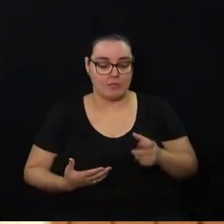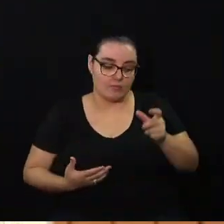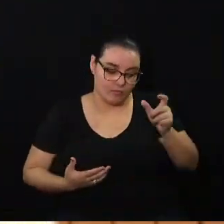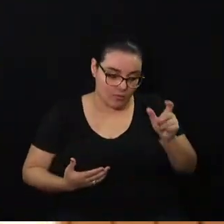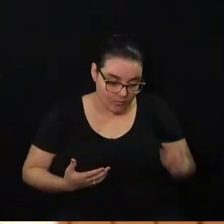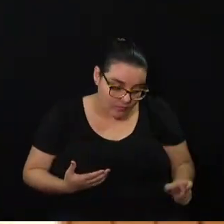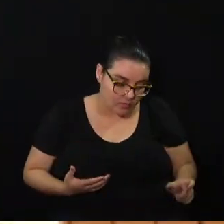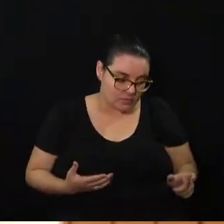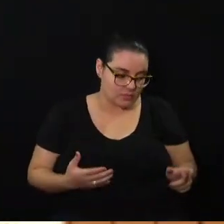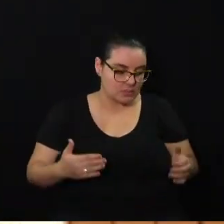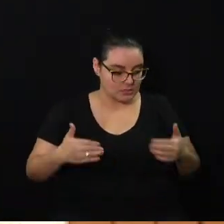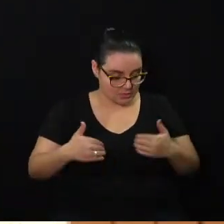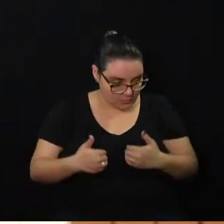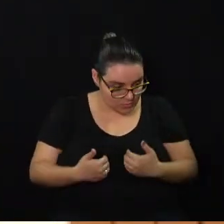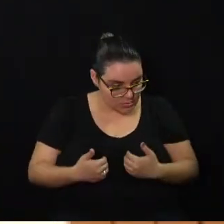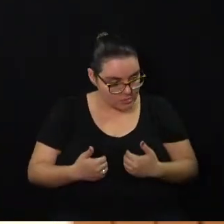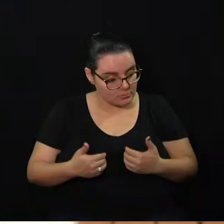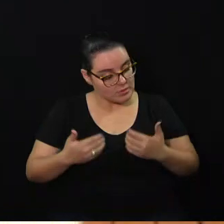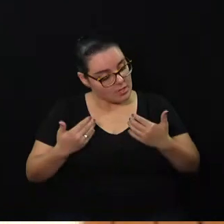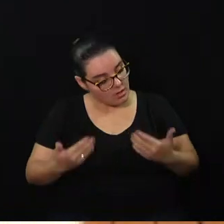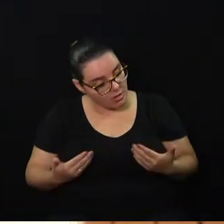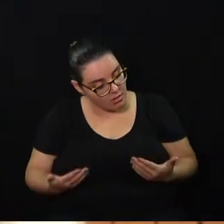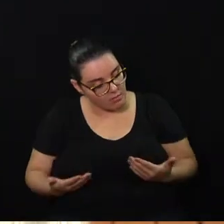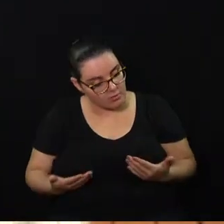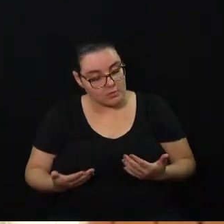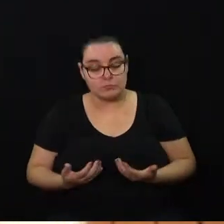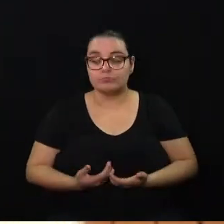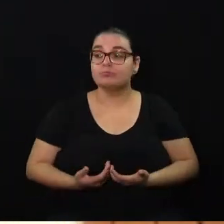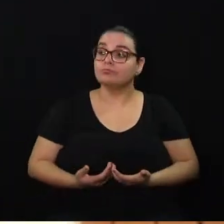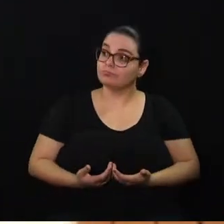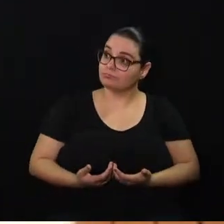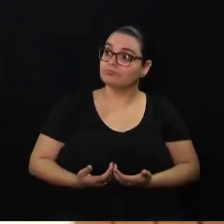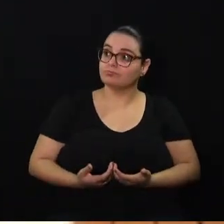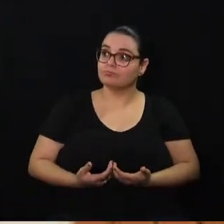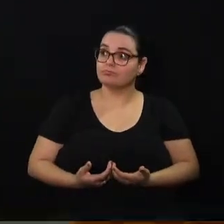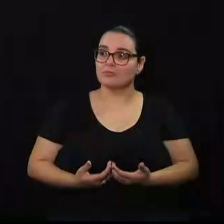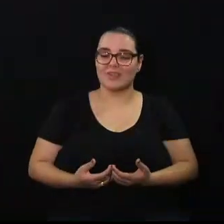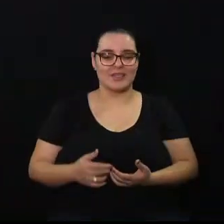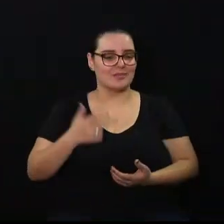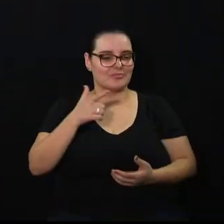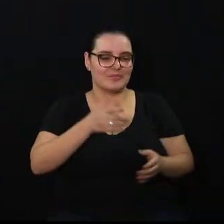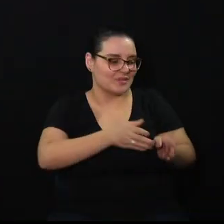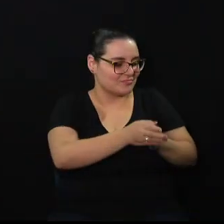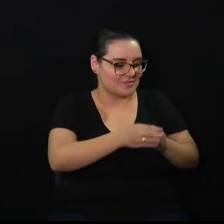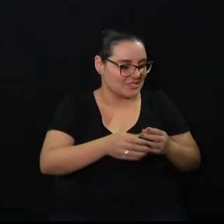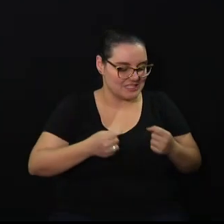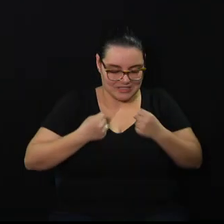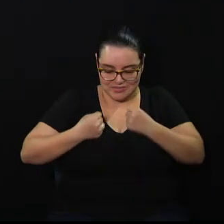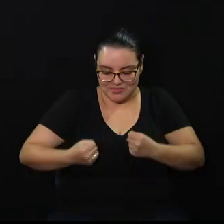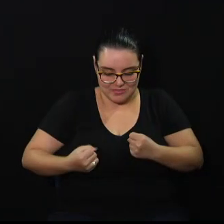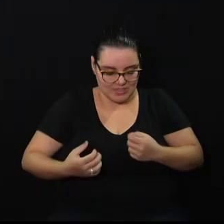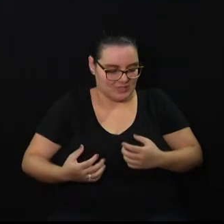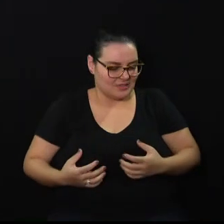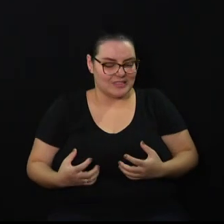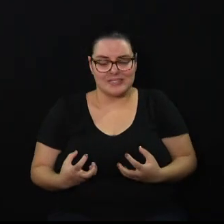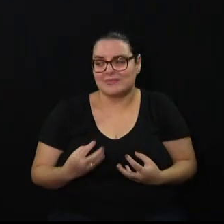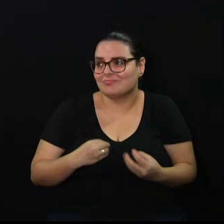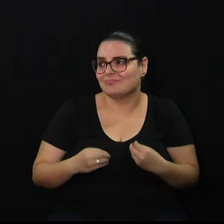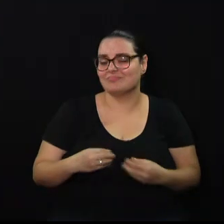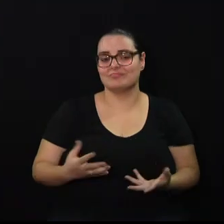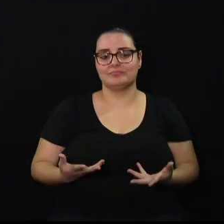tá é alertas então para que os critérios de vão ser presentes desde a